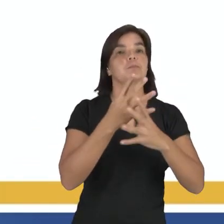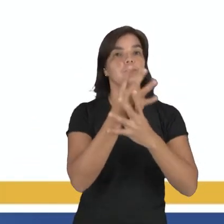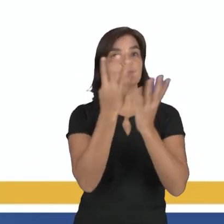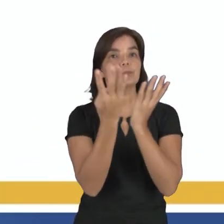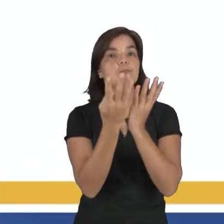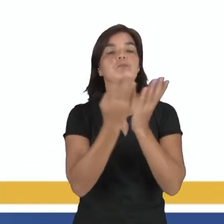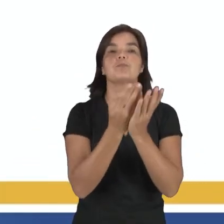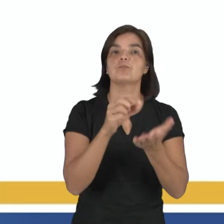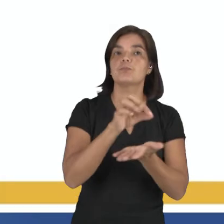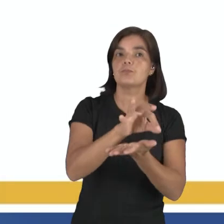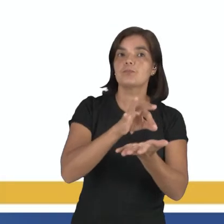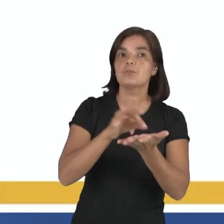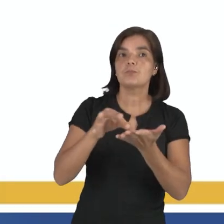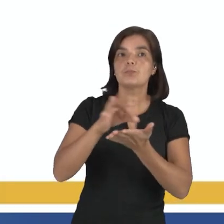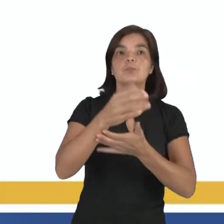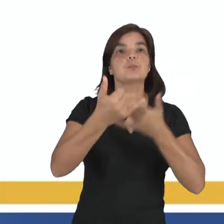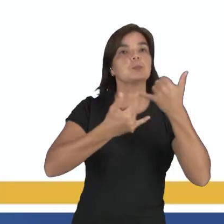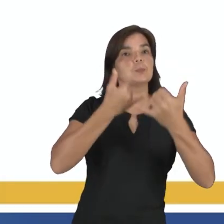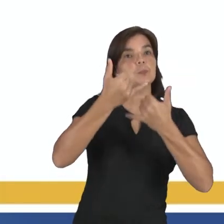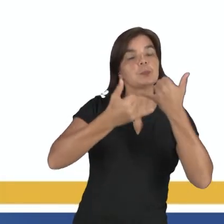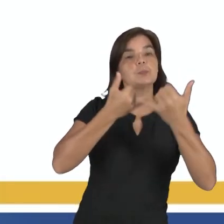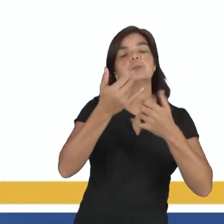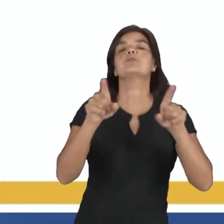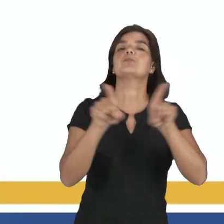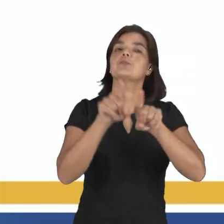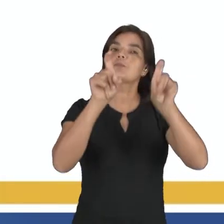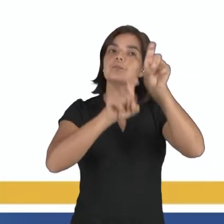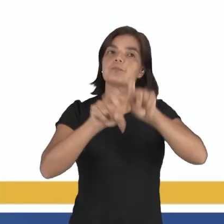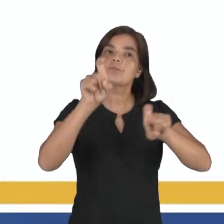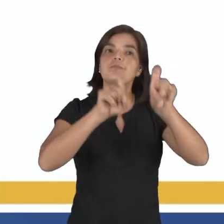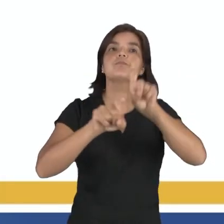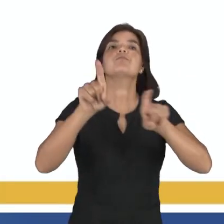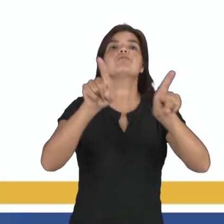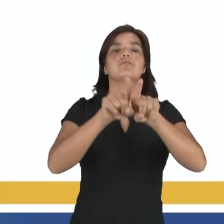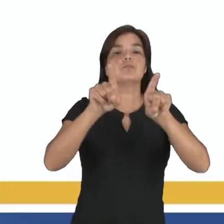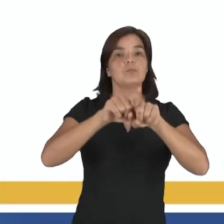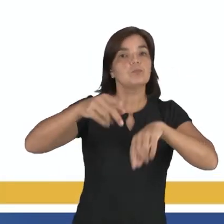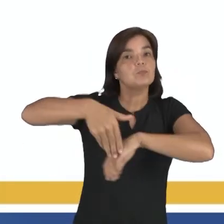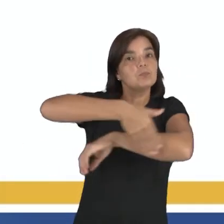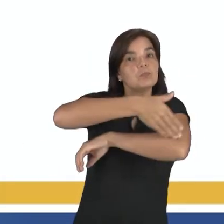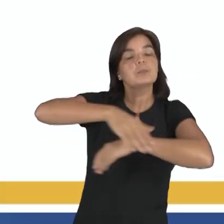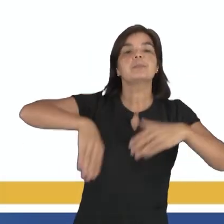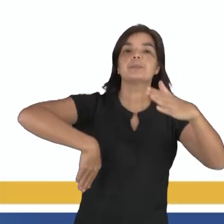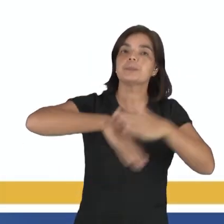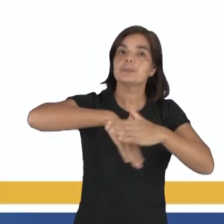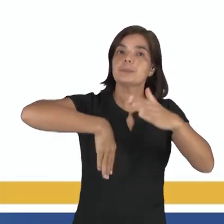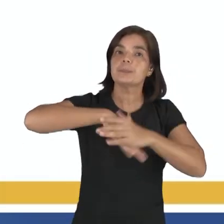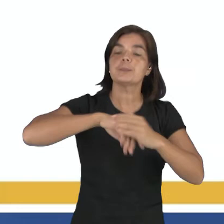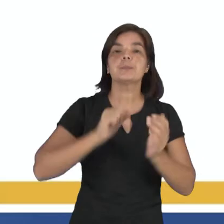jogos de tabuleiro, jogos de computadores, dardo e futebol de rua. Já o